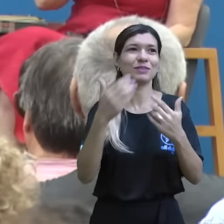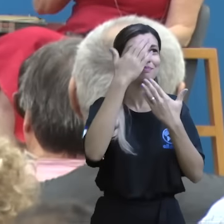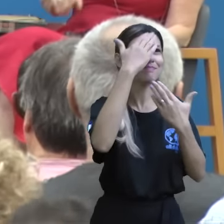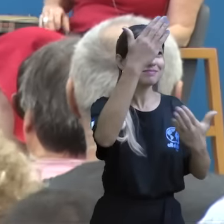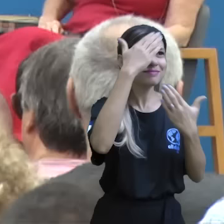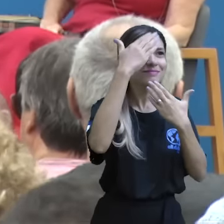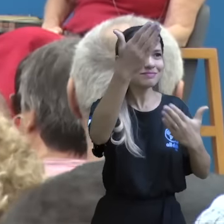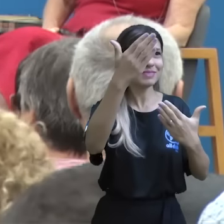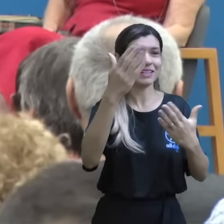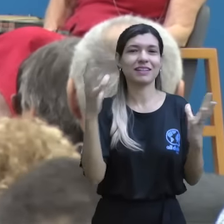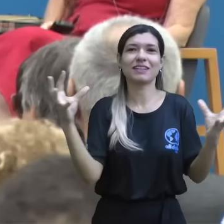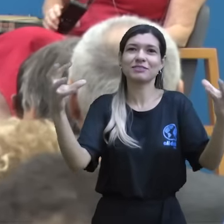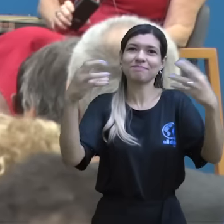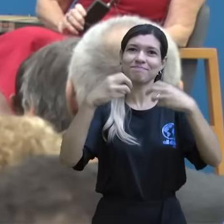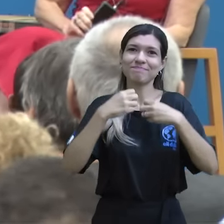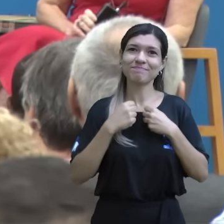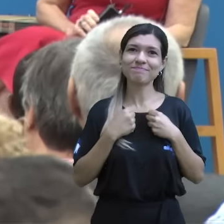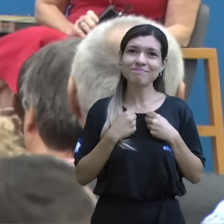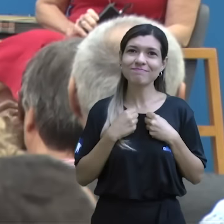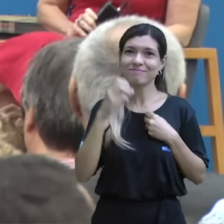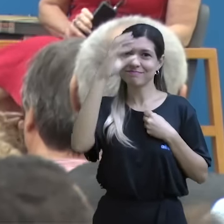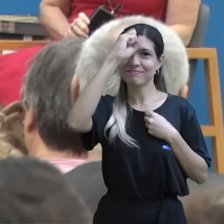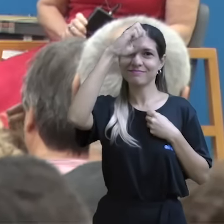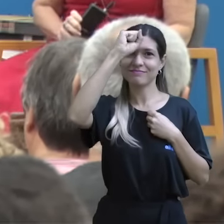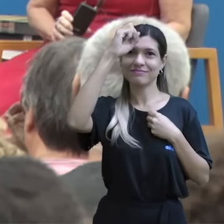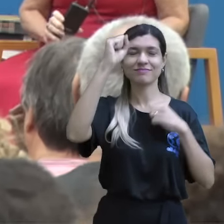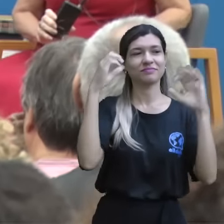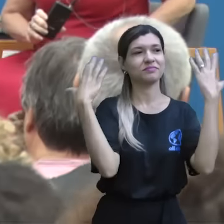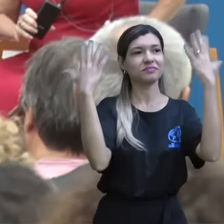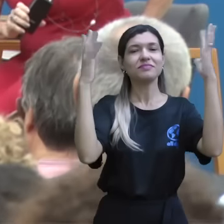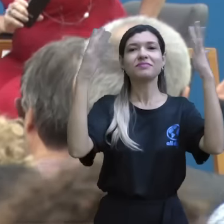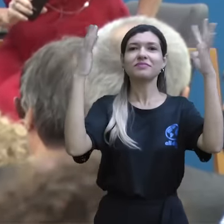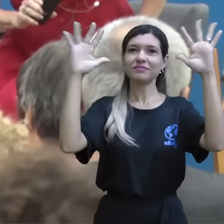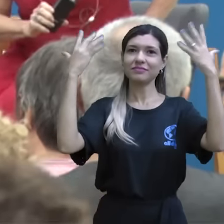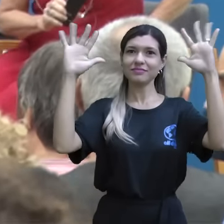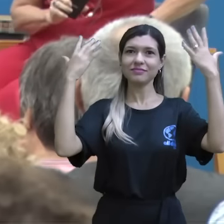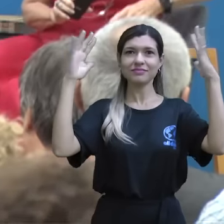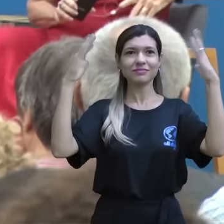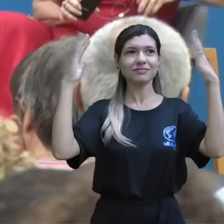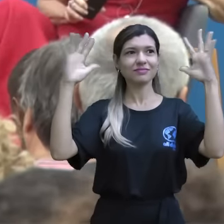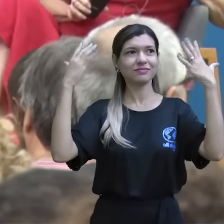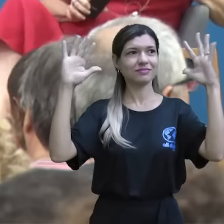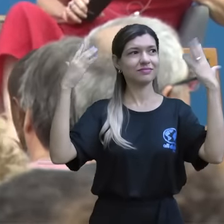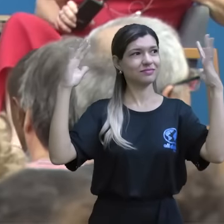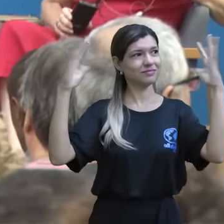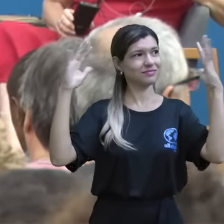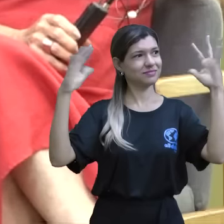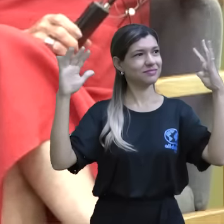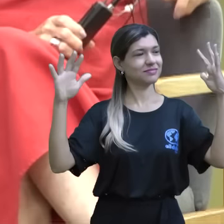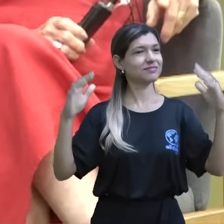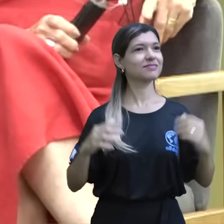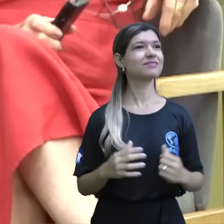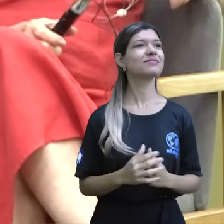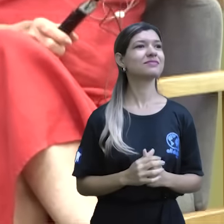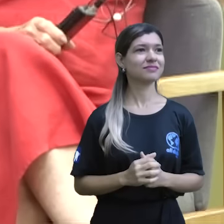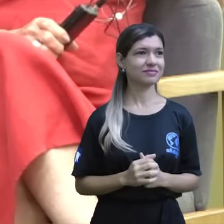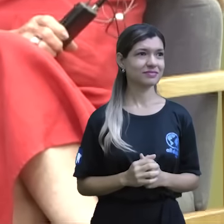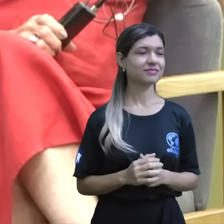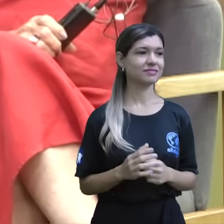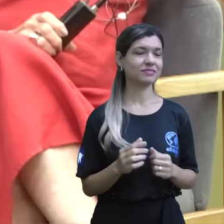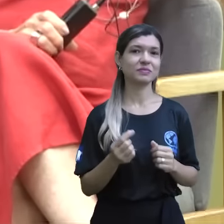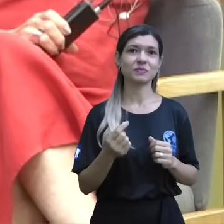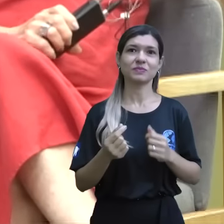Eu ainda não vi, mas estou querendo ver, talvez seja essa semana mesmo. E vocês foram muito corajosos, porque é